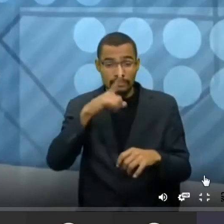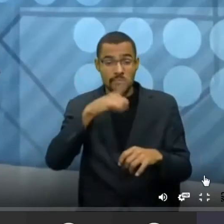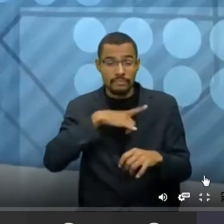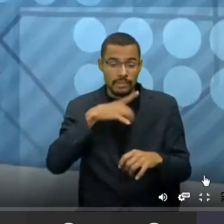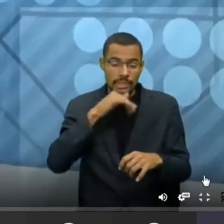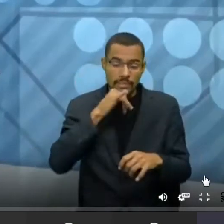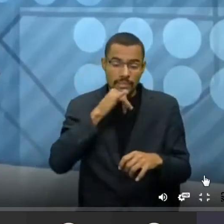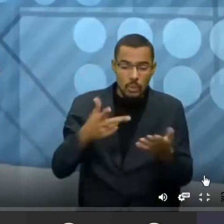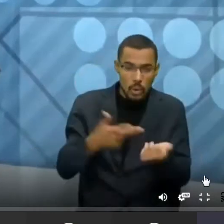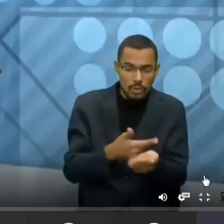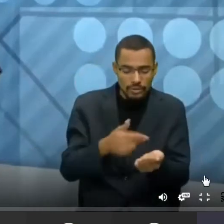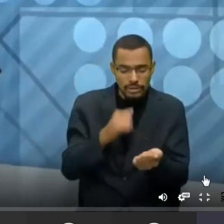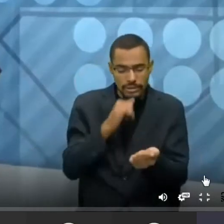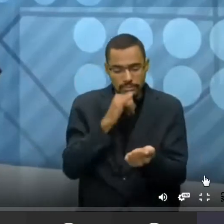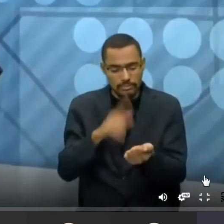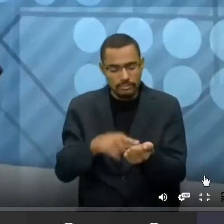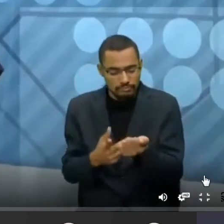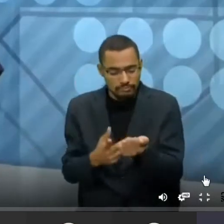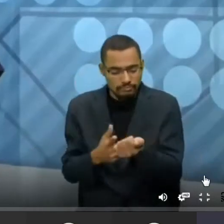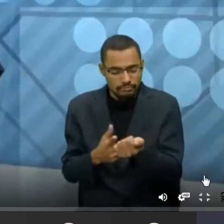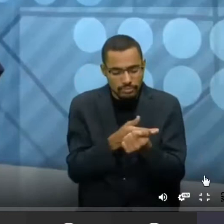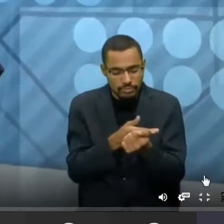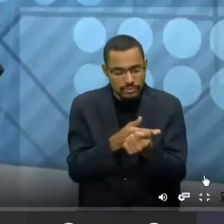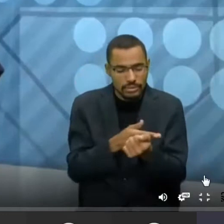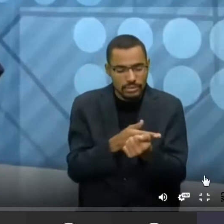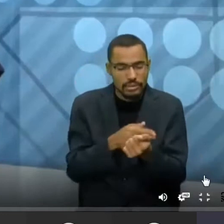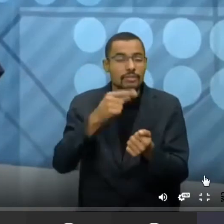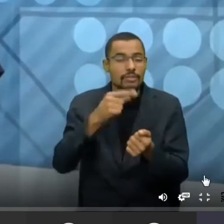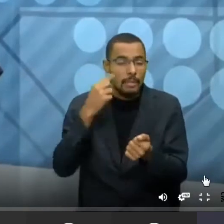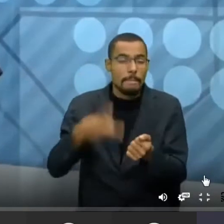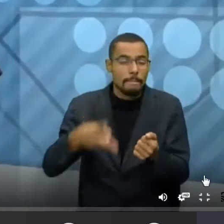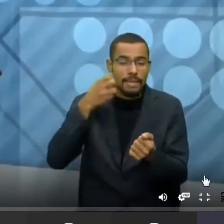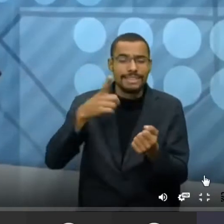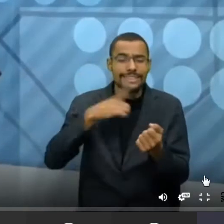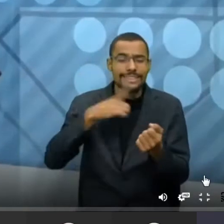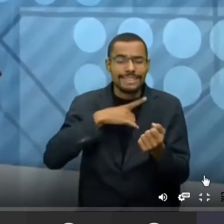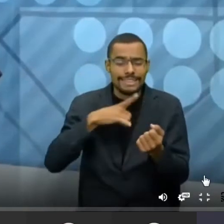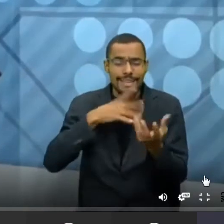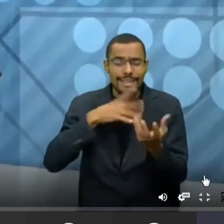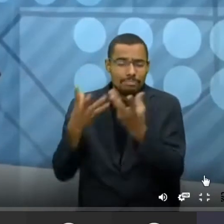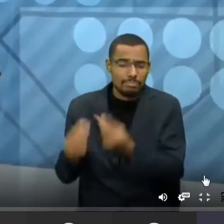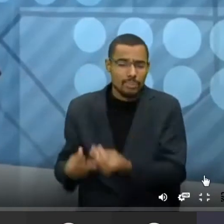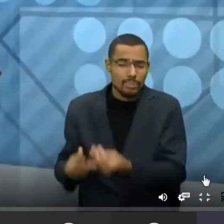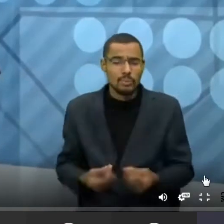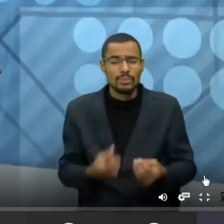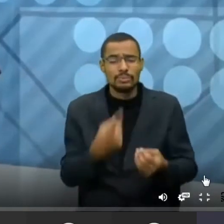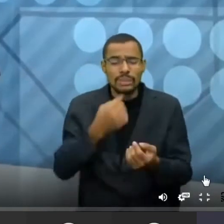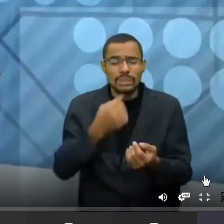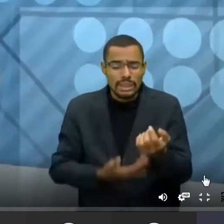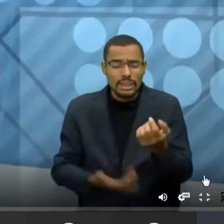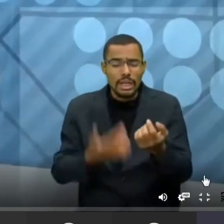lá um corte transversal, vocês conseguem observar as pregas,